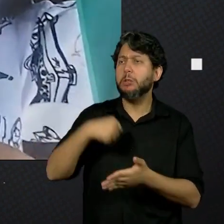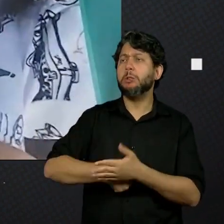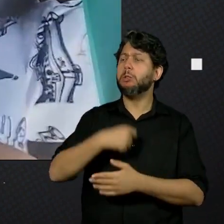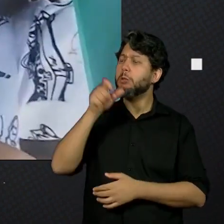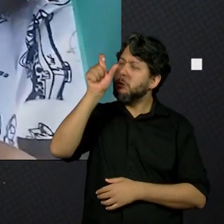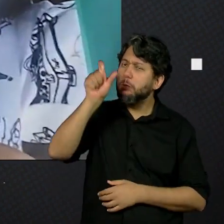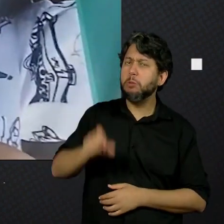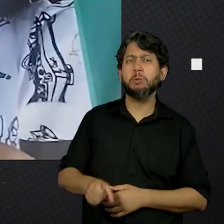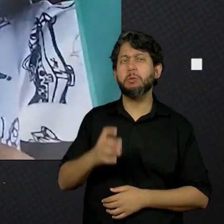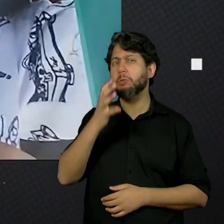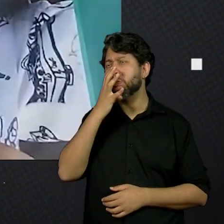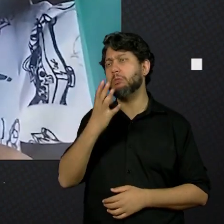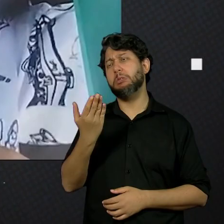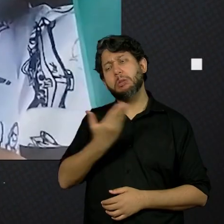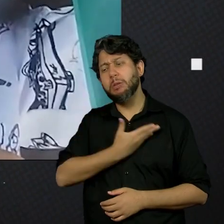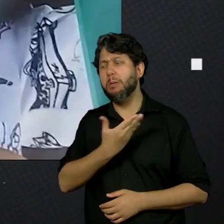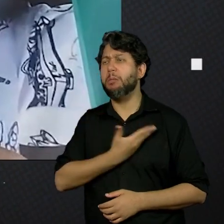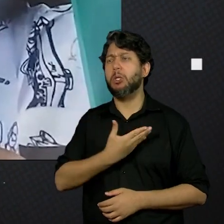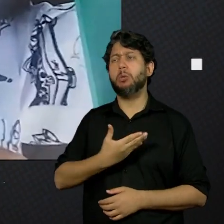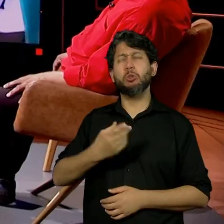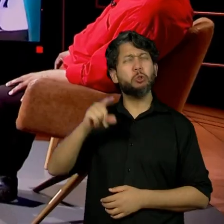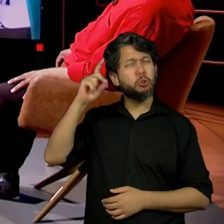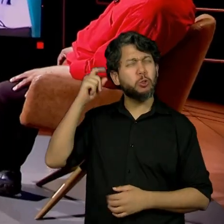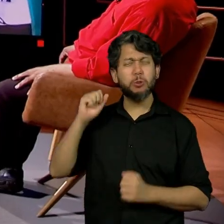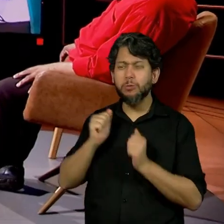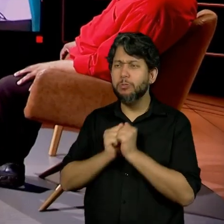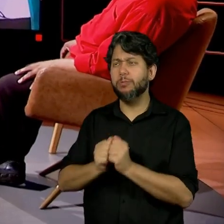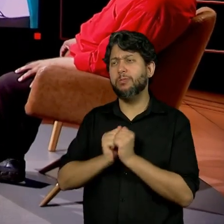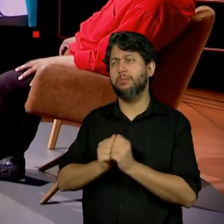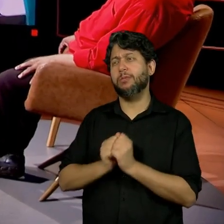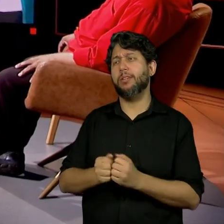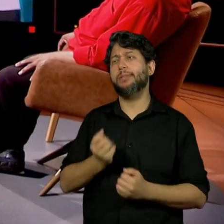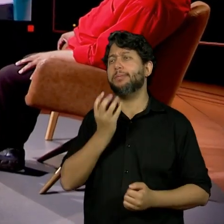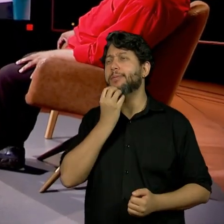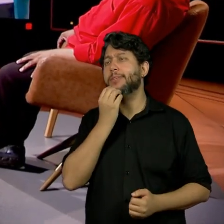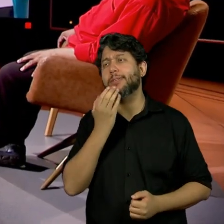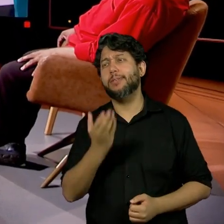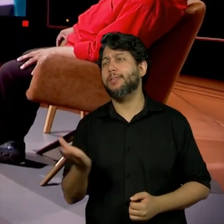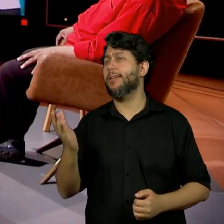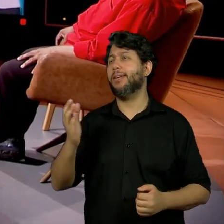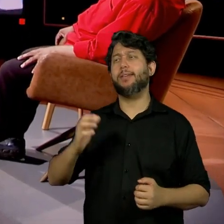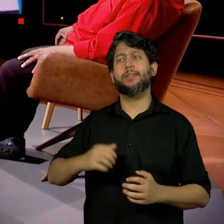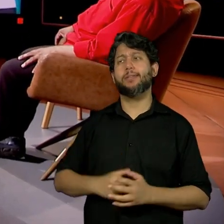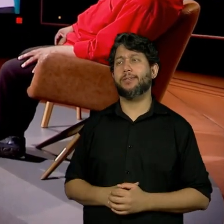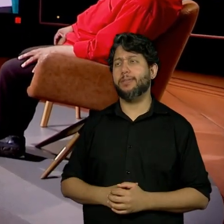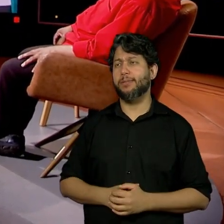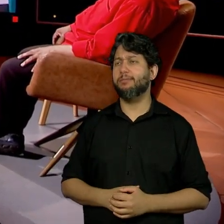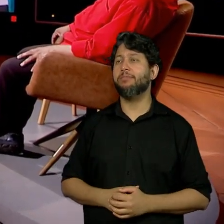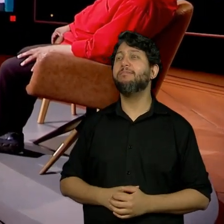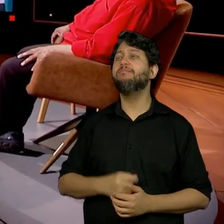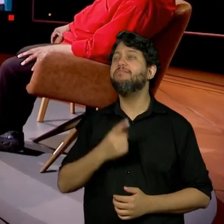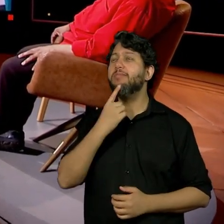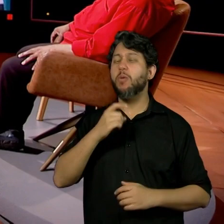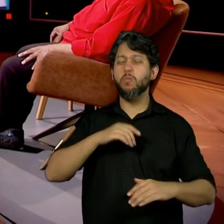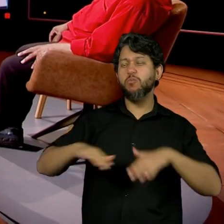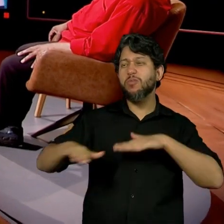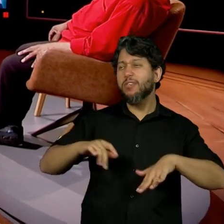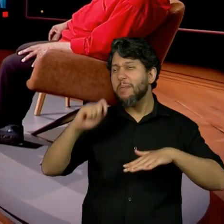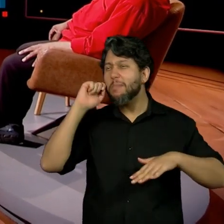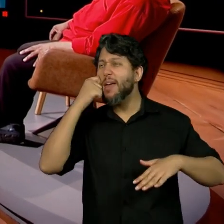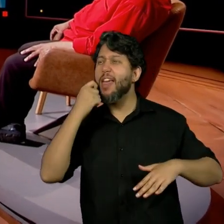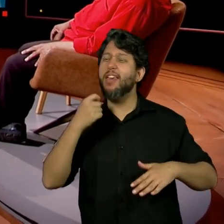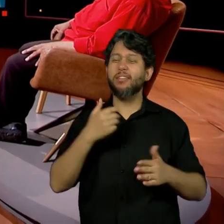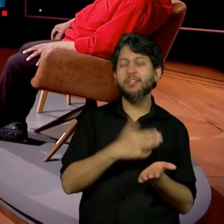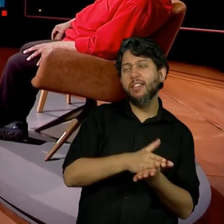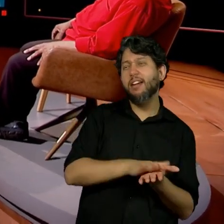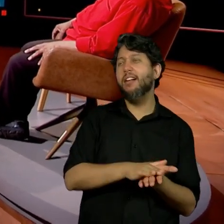cara, um grande amigo, né? Da antiga, Moisés da Rocha, né? Tanto da Black Music para o